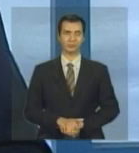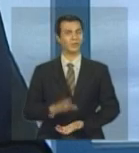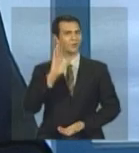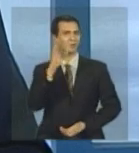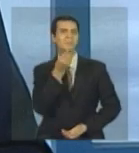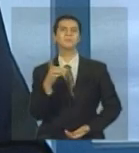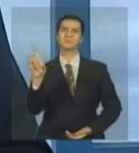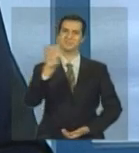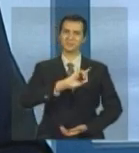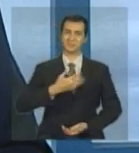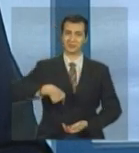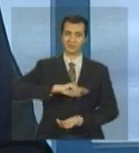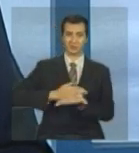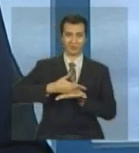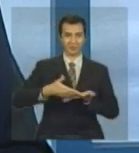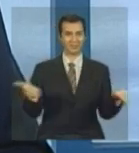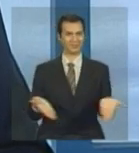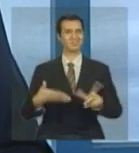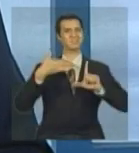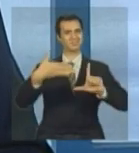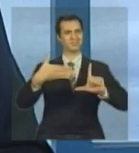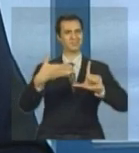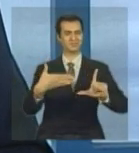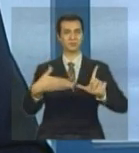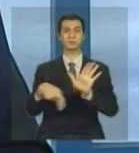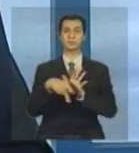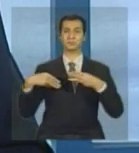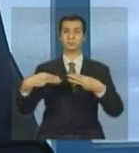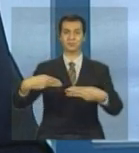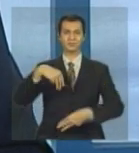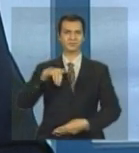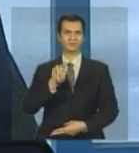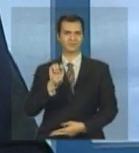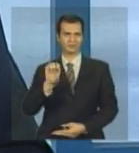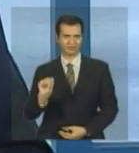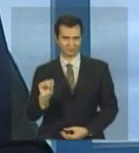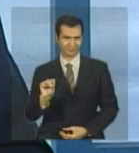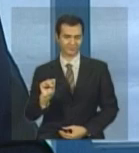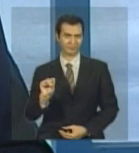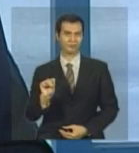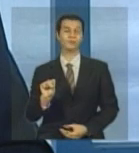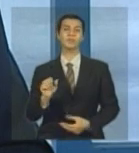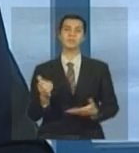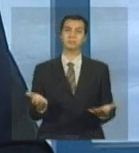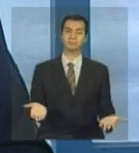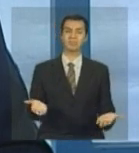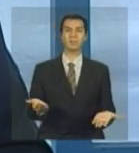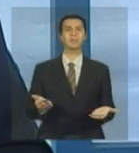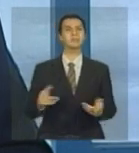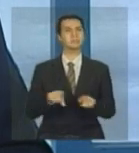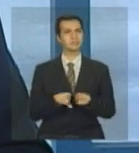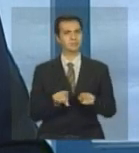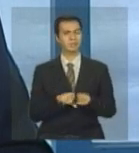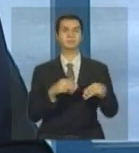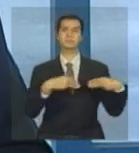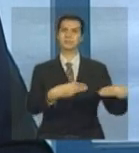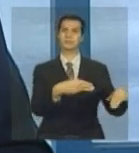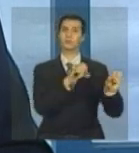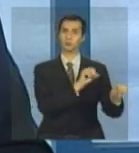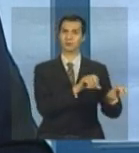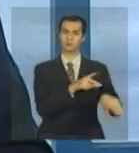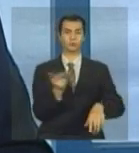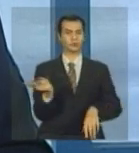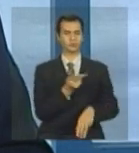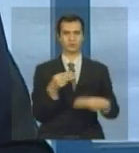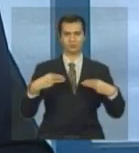Olá, bom dia. Estamos começando a teleconferência do Ministério do Desenvolvimento Social e Combate à Fome e da Educação para mostrar